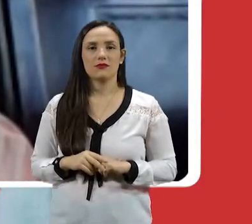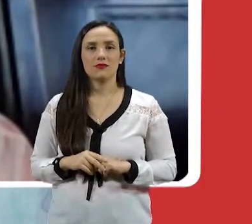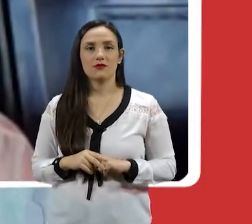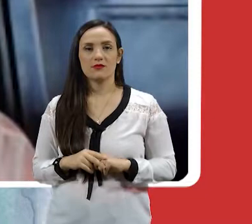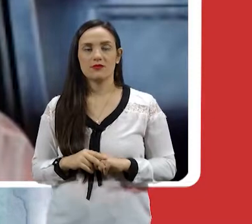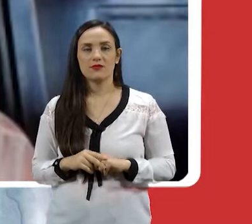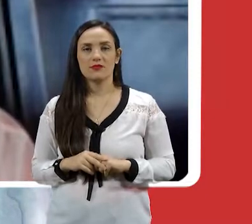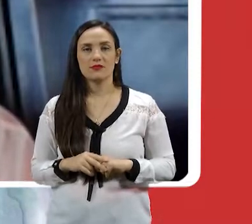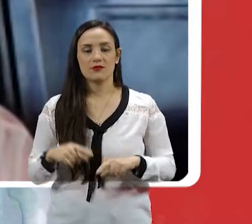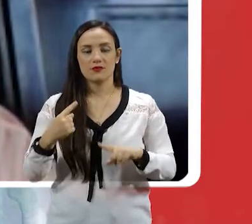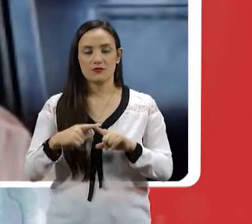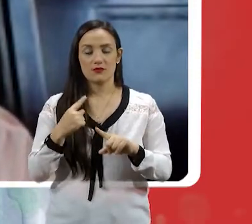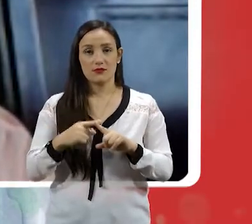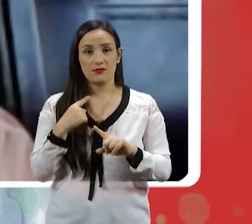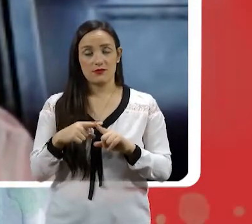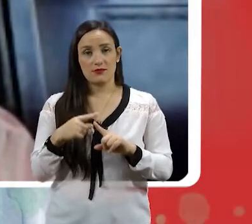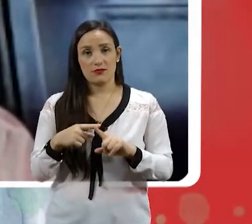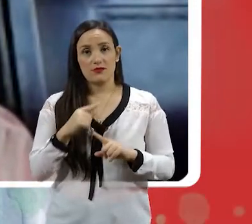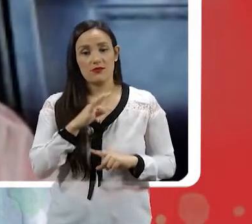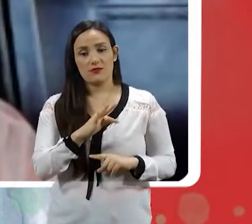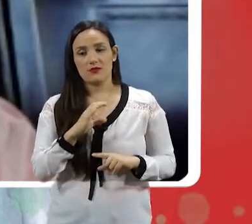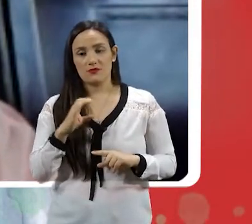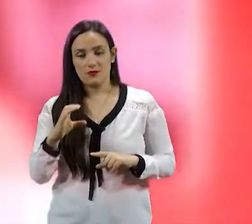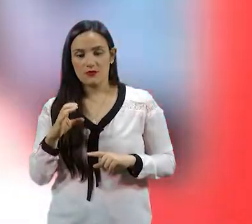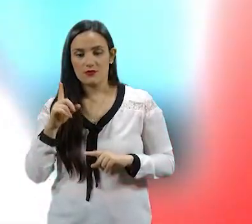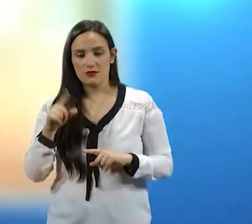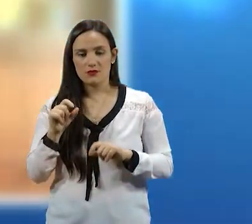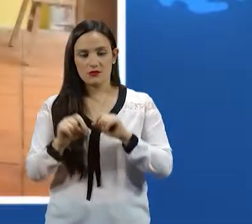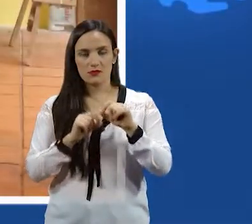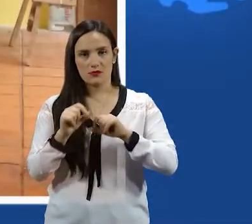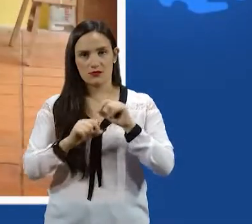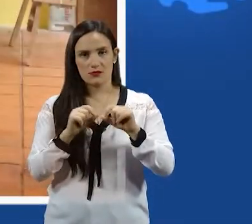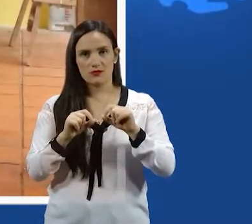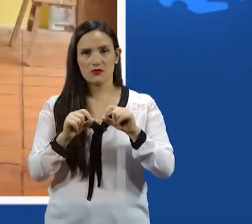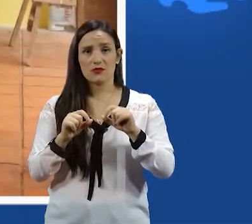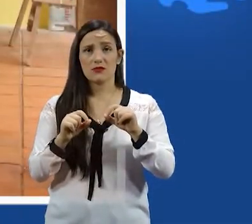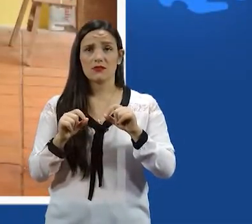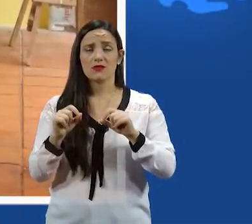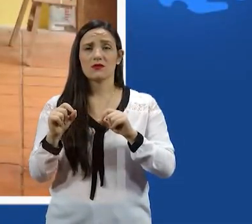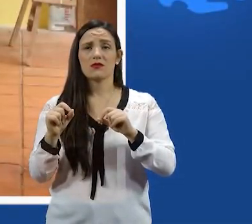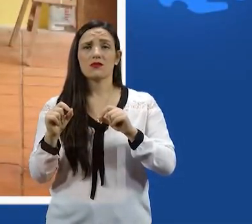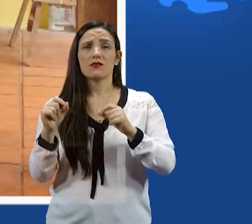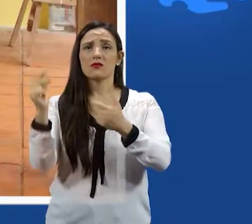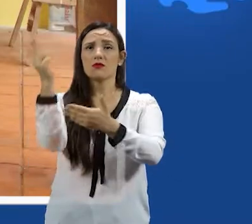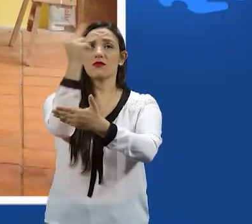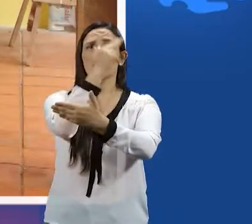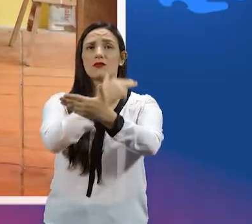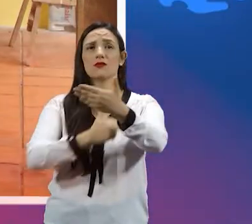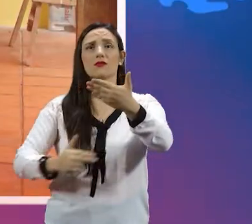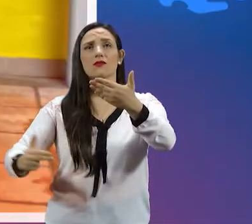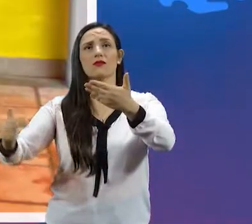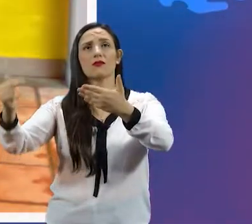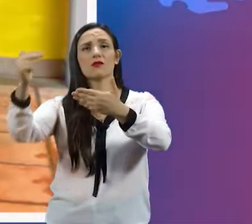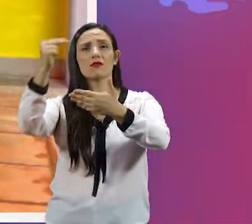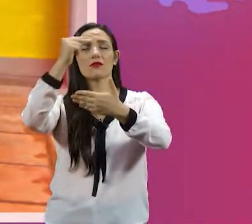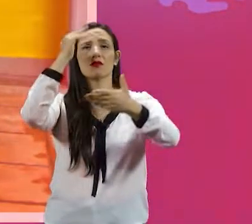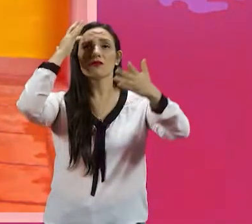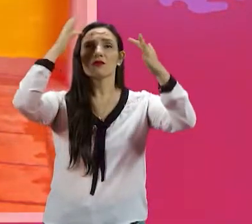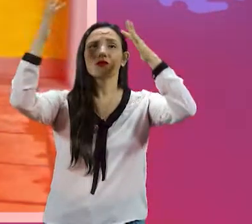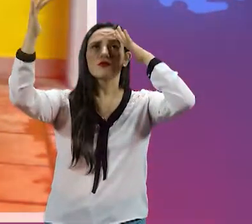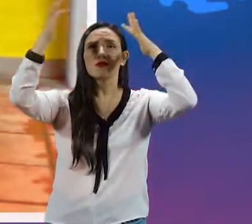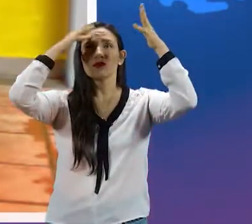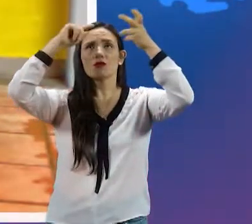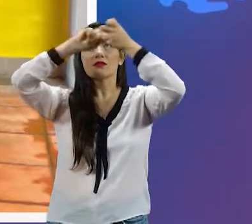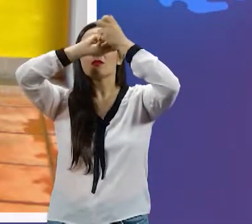que ele produz é uma obra figurativa que ele trabalha dentro da natureza